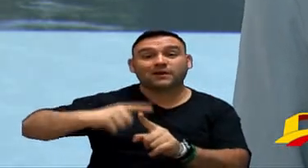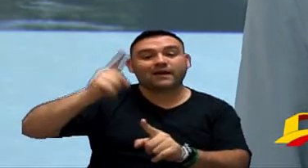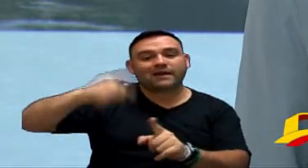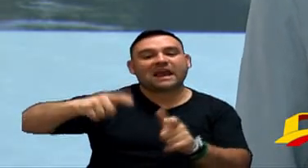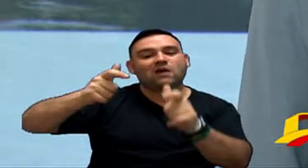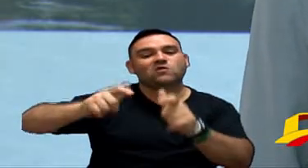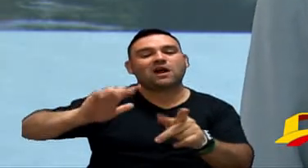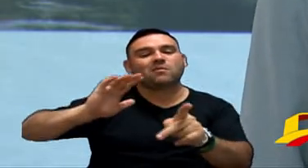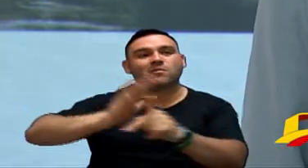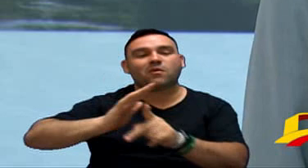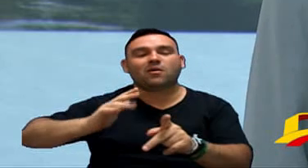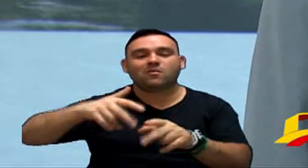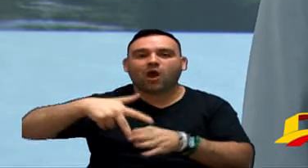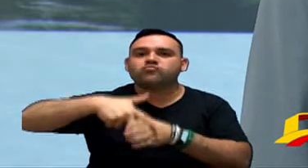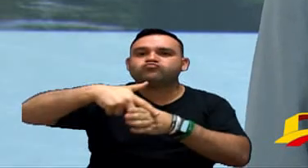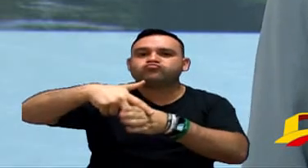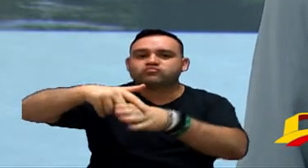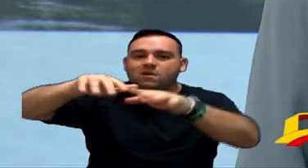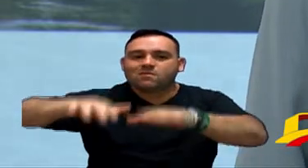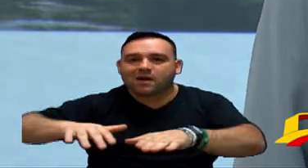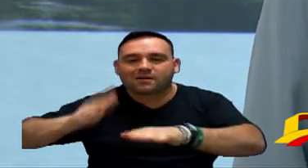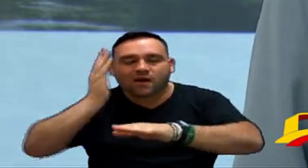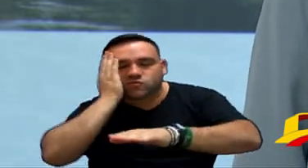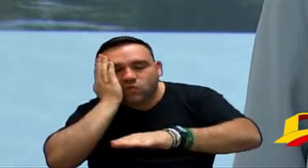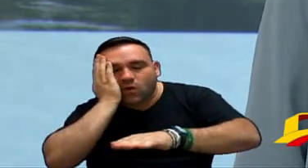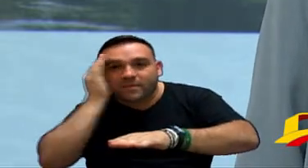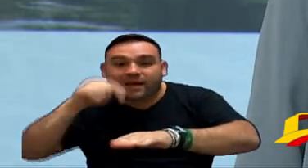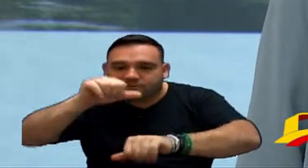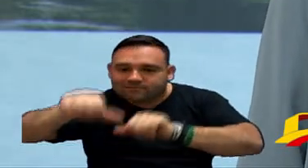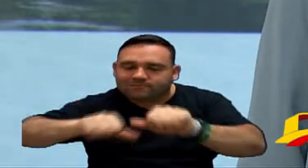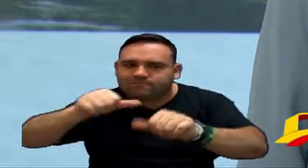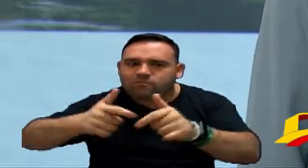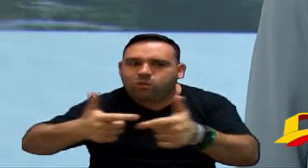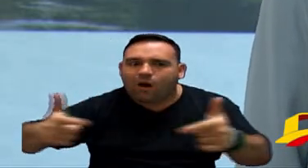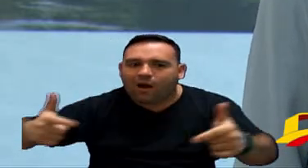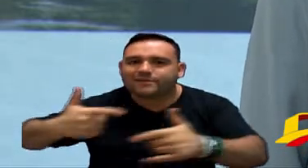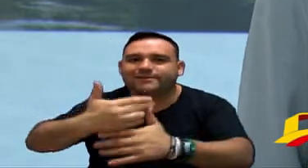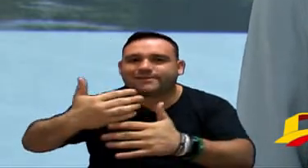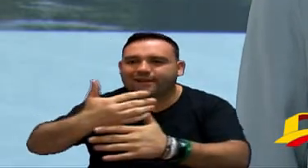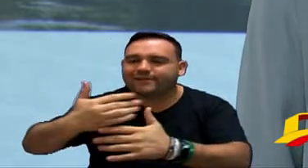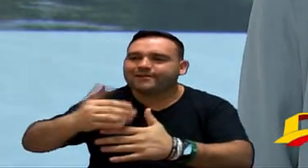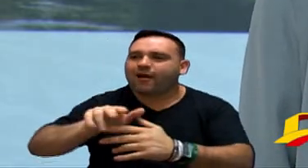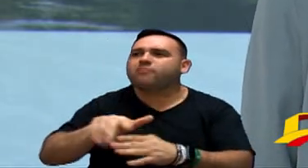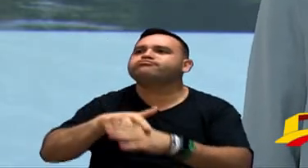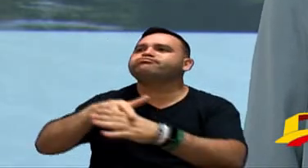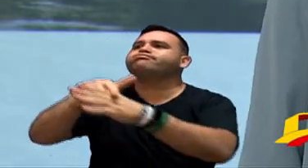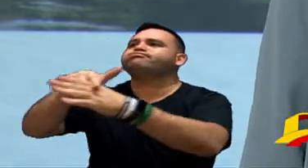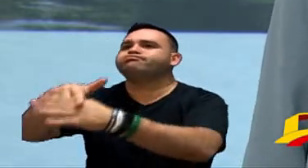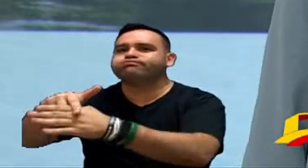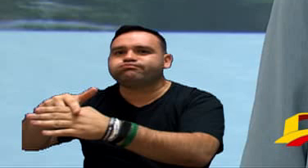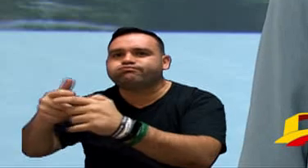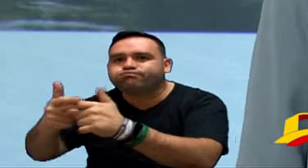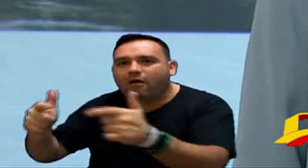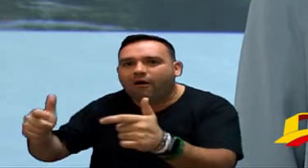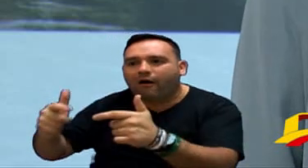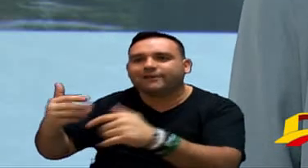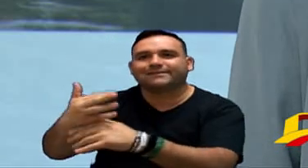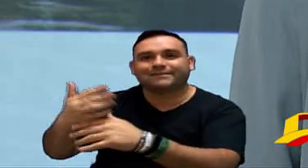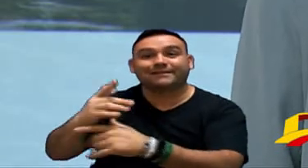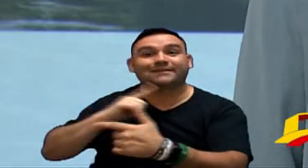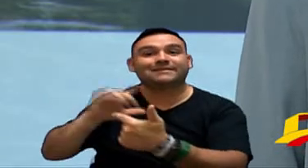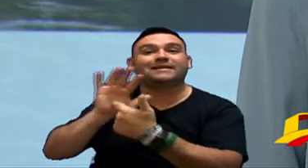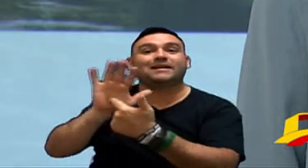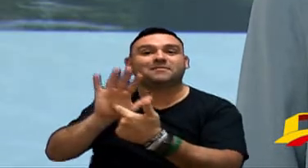outra por conta dos povos dos tropeiros então a cidade temos temos exposição na